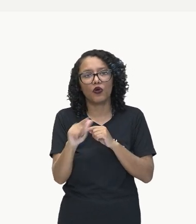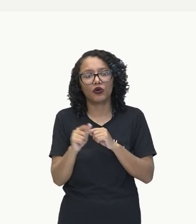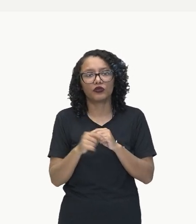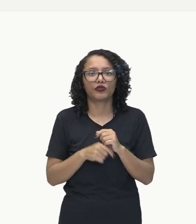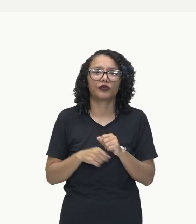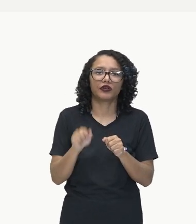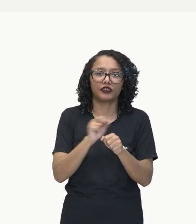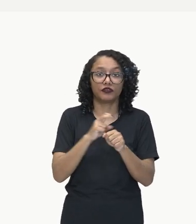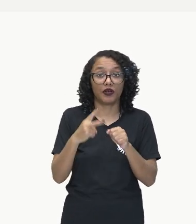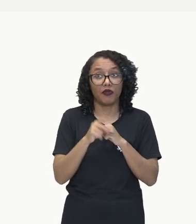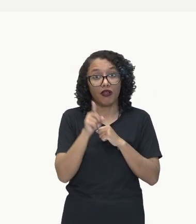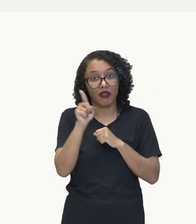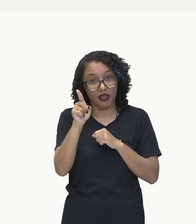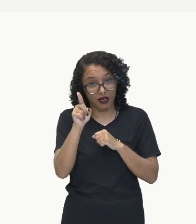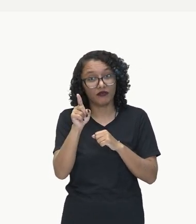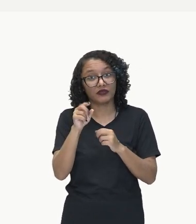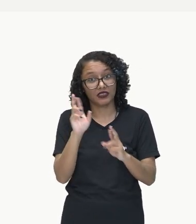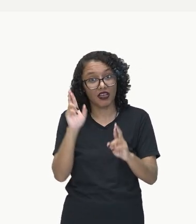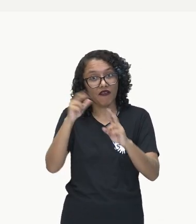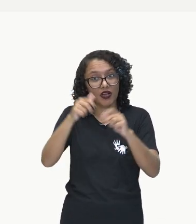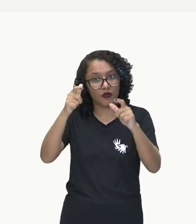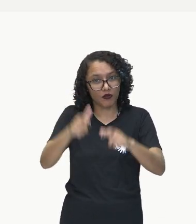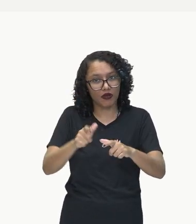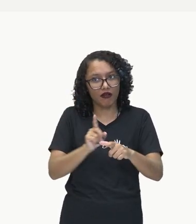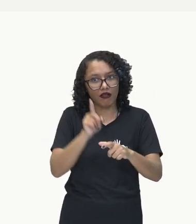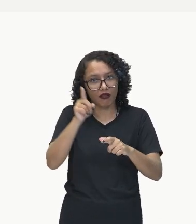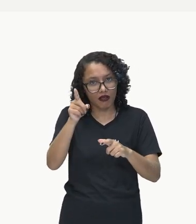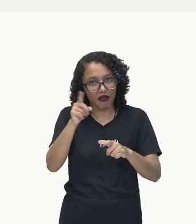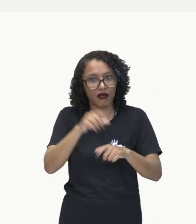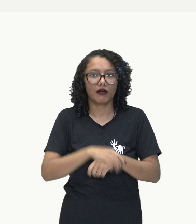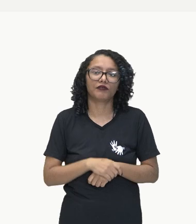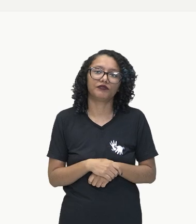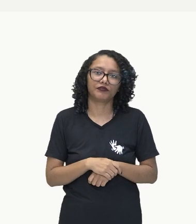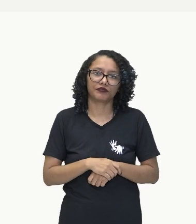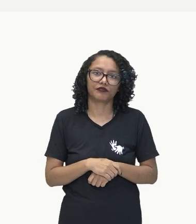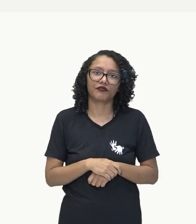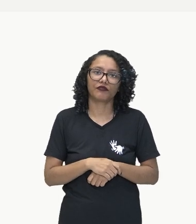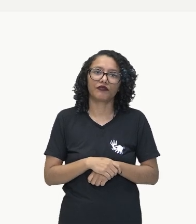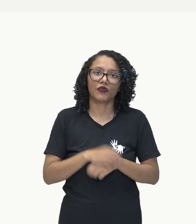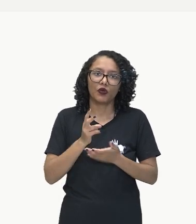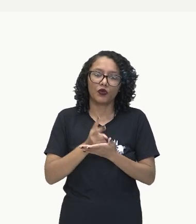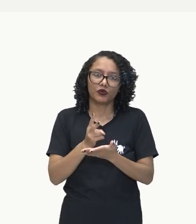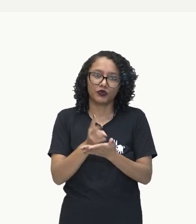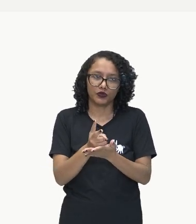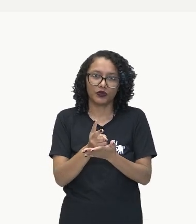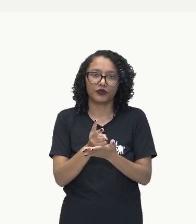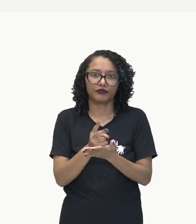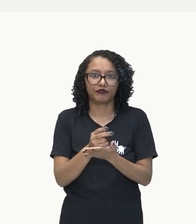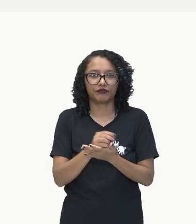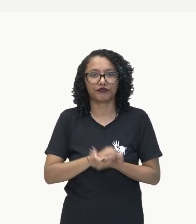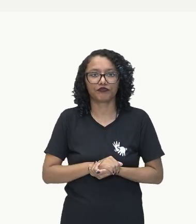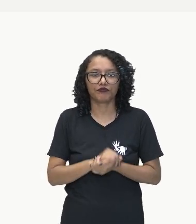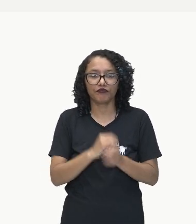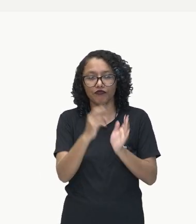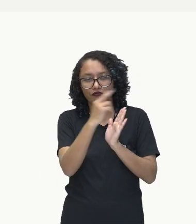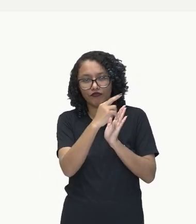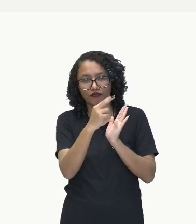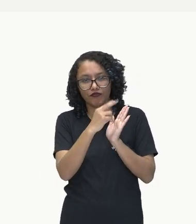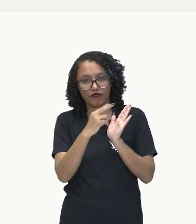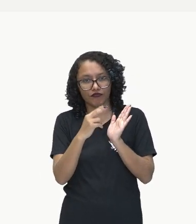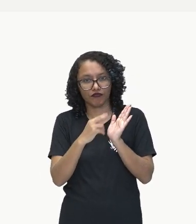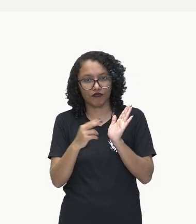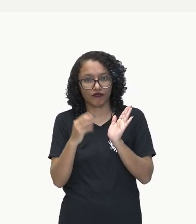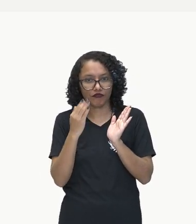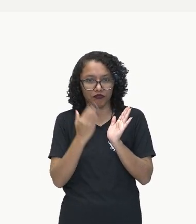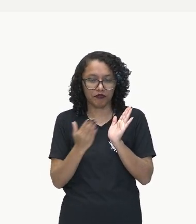de lugar através do nosso advérbio. Minha terra tem palmeiras, onde canto sabiá. Minha terra tem primores, que tais